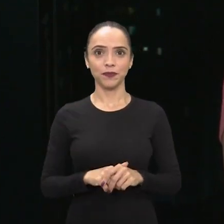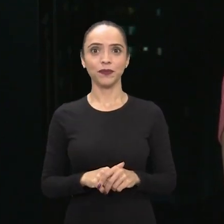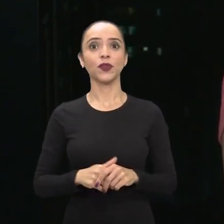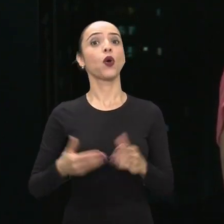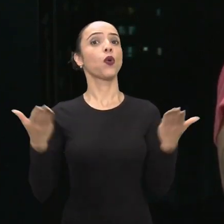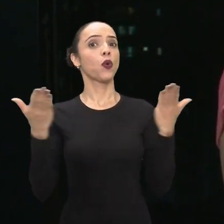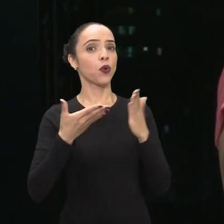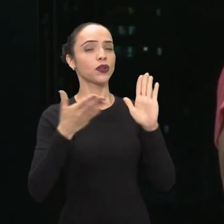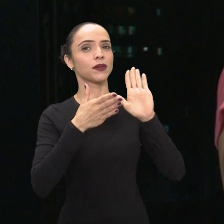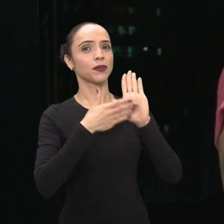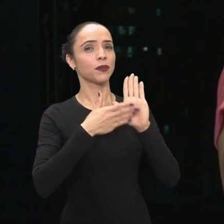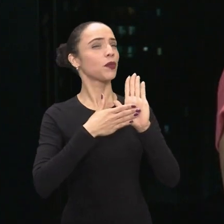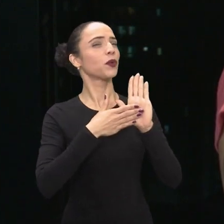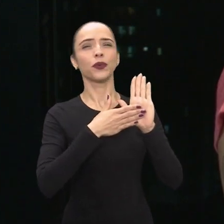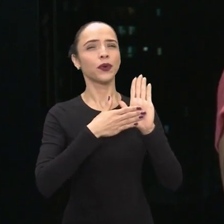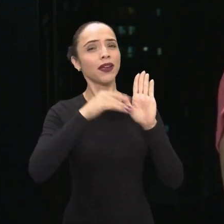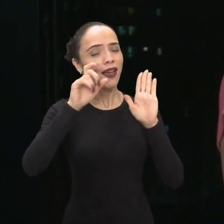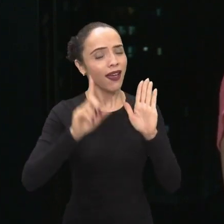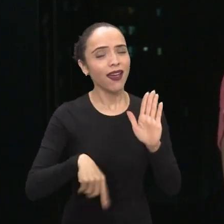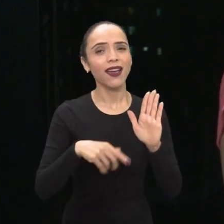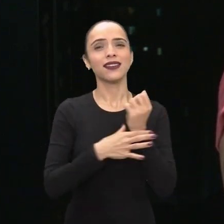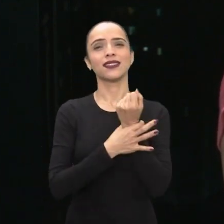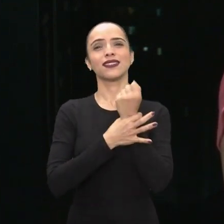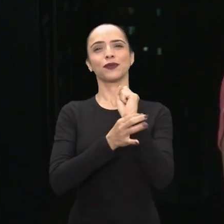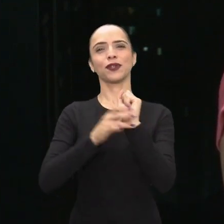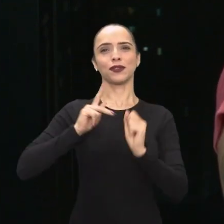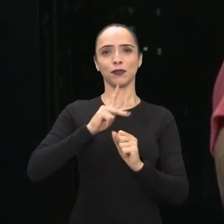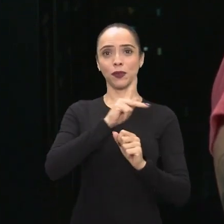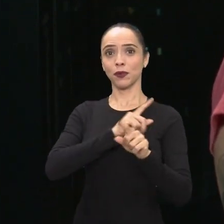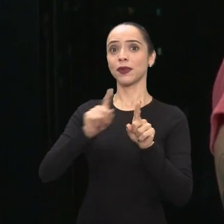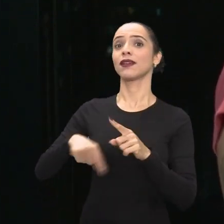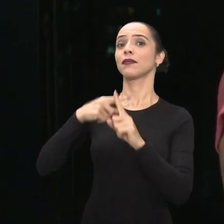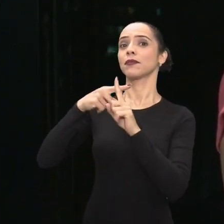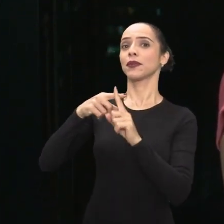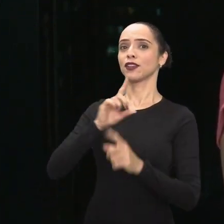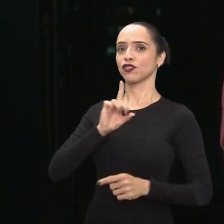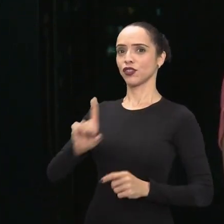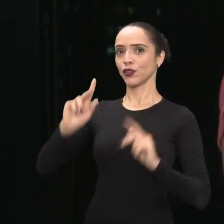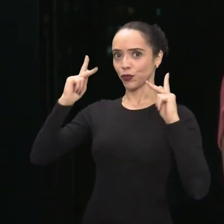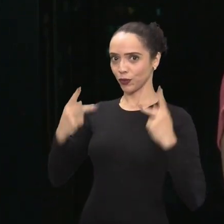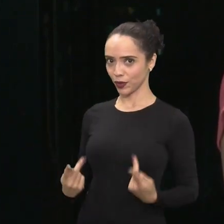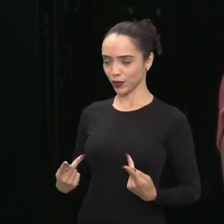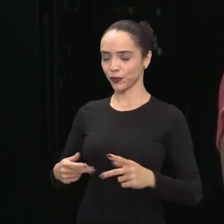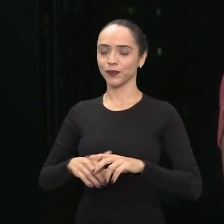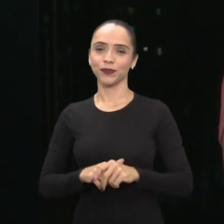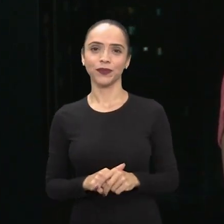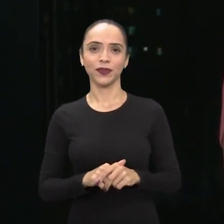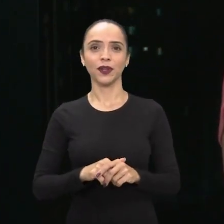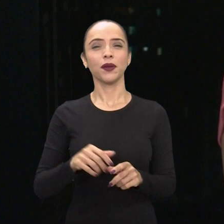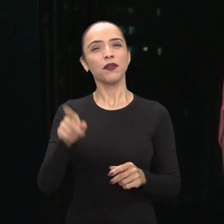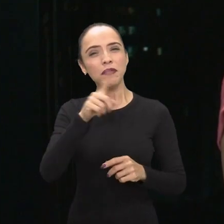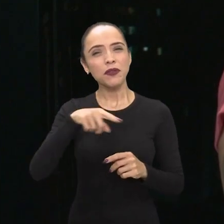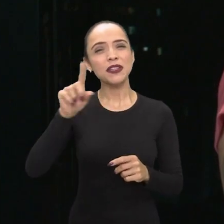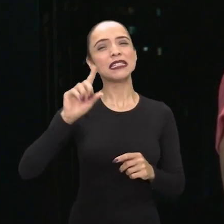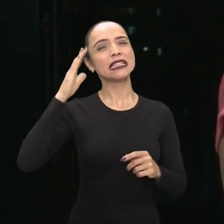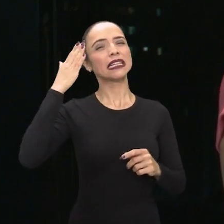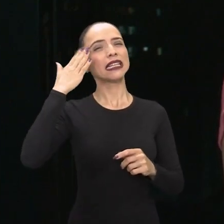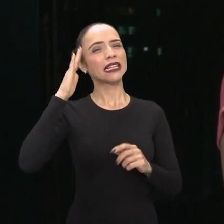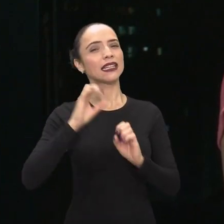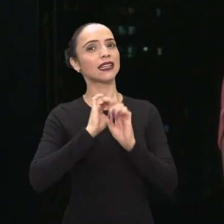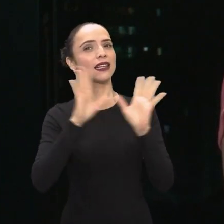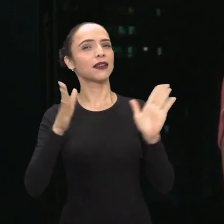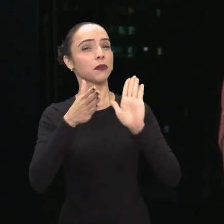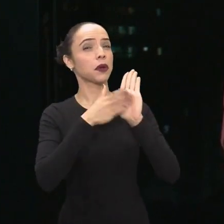hoje as propostas que nós vamos analisar são a respeito de segurança pública e direitos humanos para você entender um pouquinho